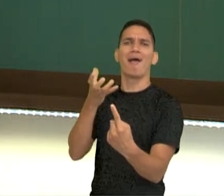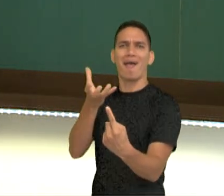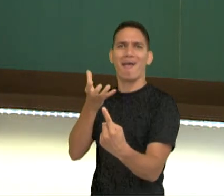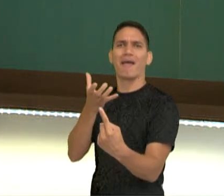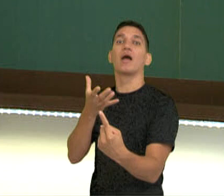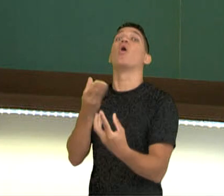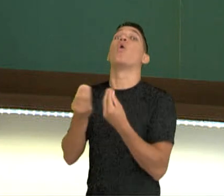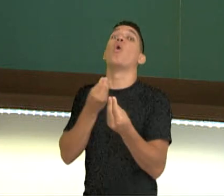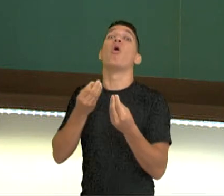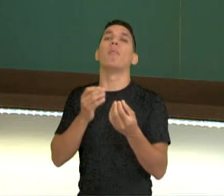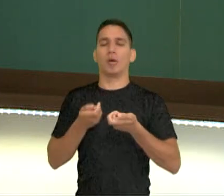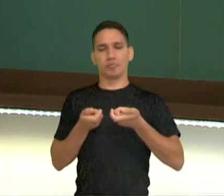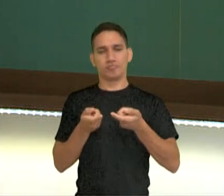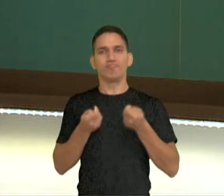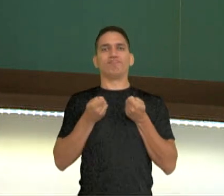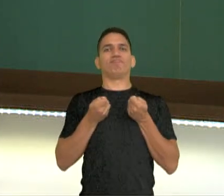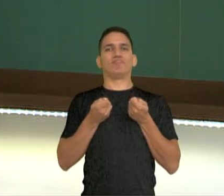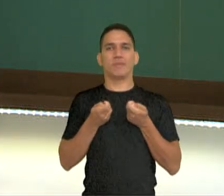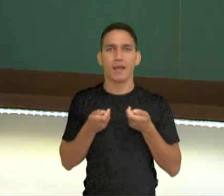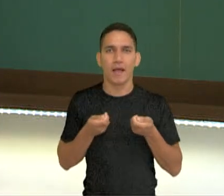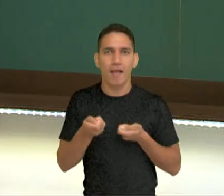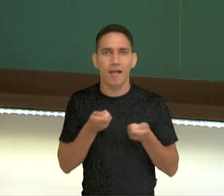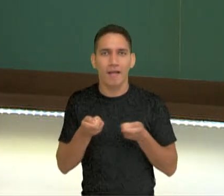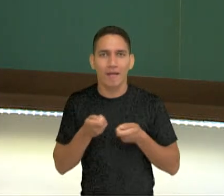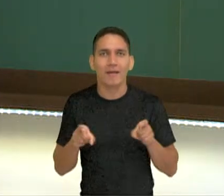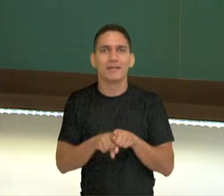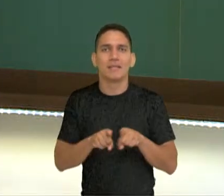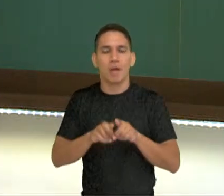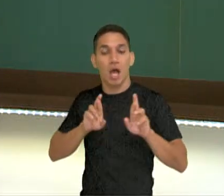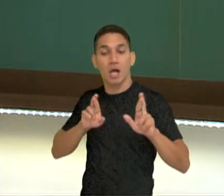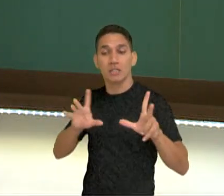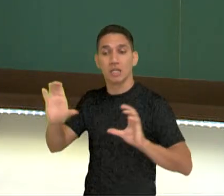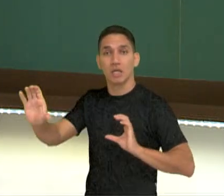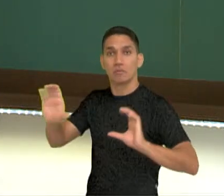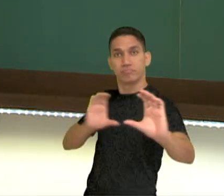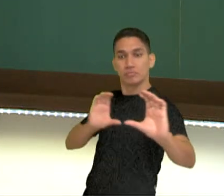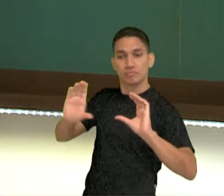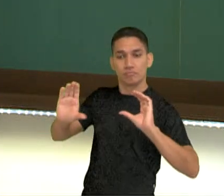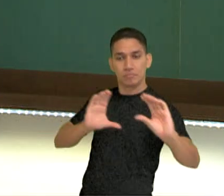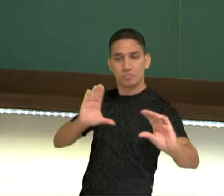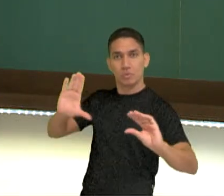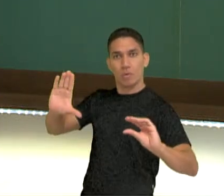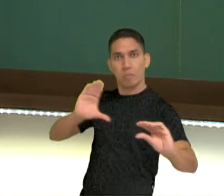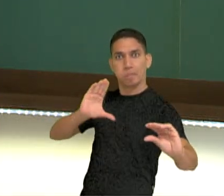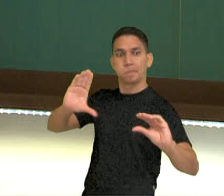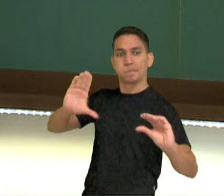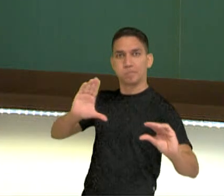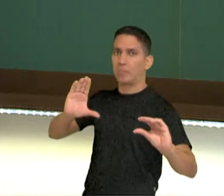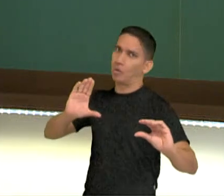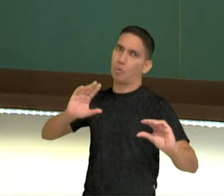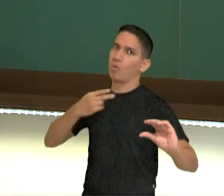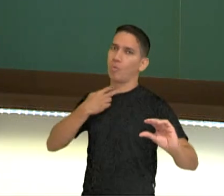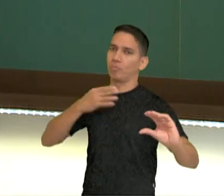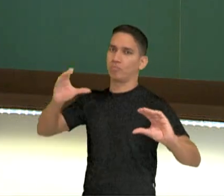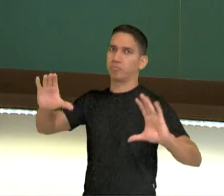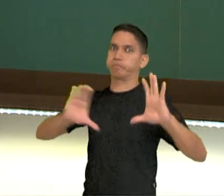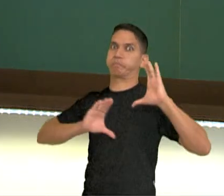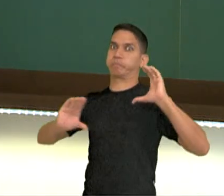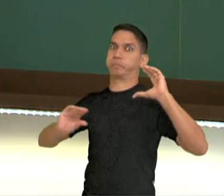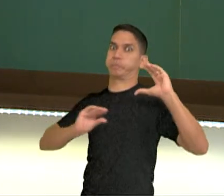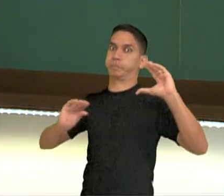fazer? Conseguir economizar dentre a diferença das receitas e despesas para poder atingir as nossas